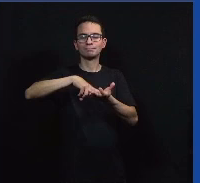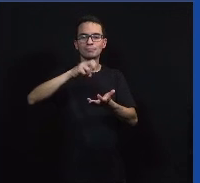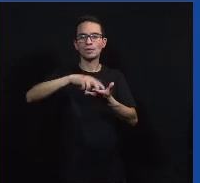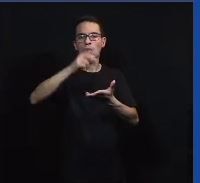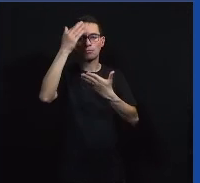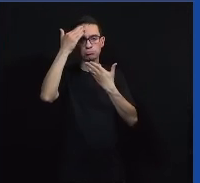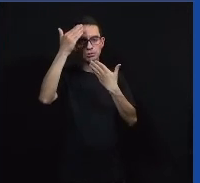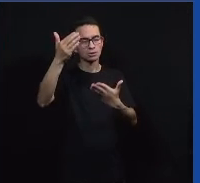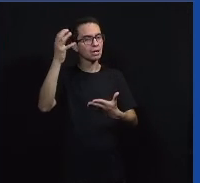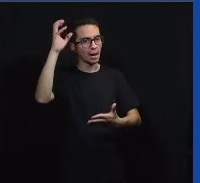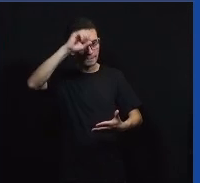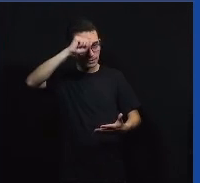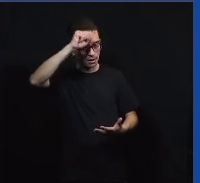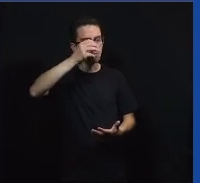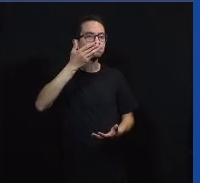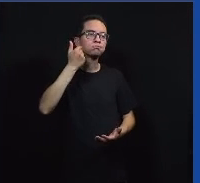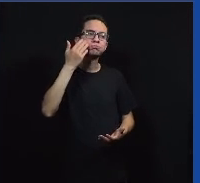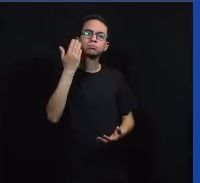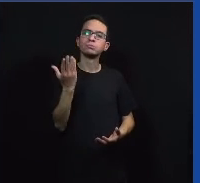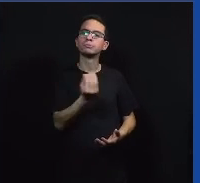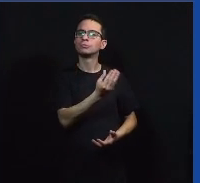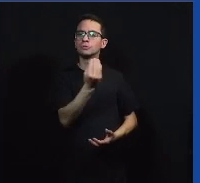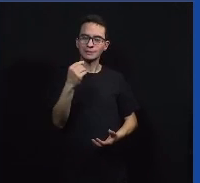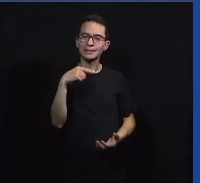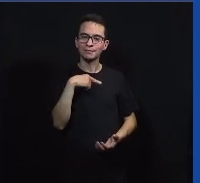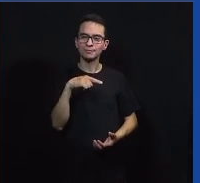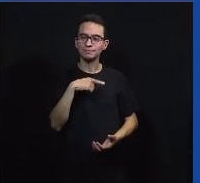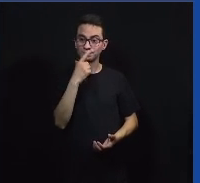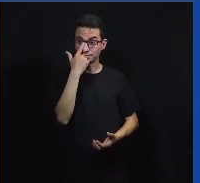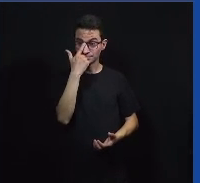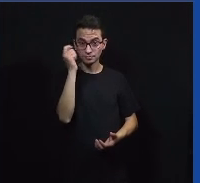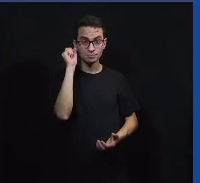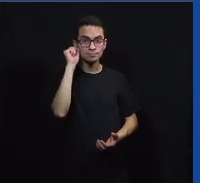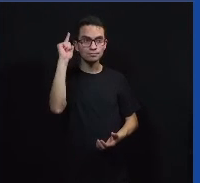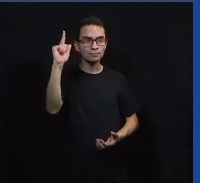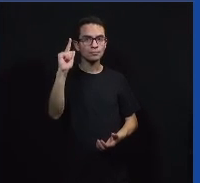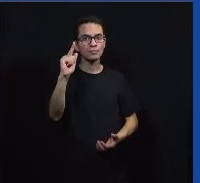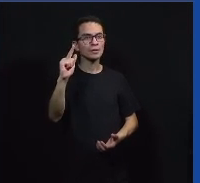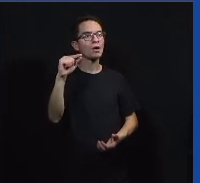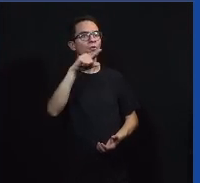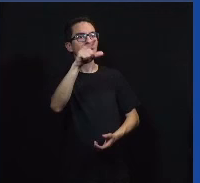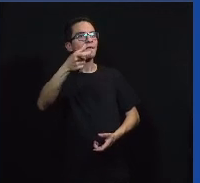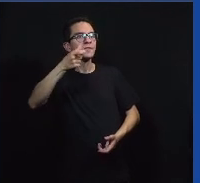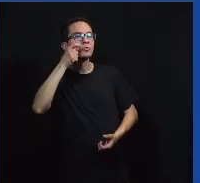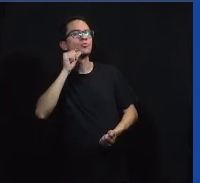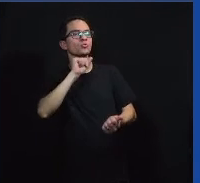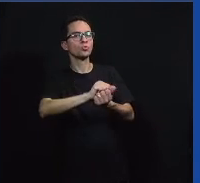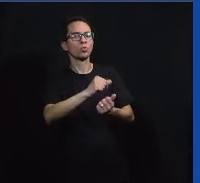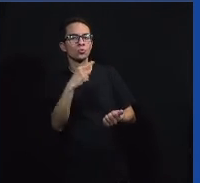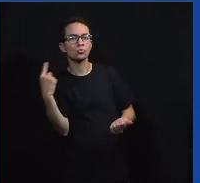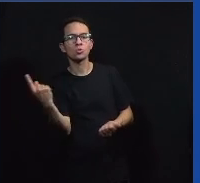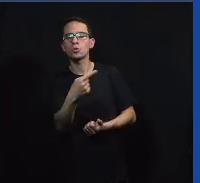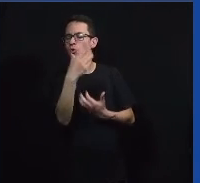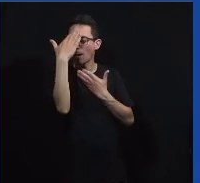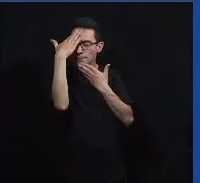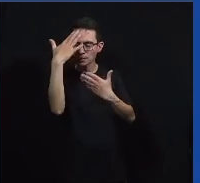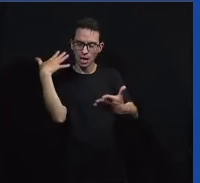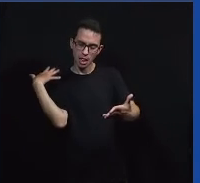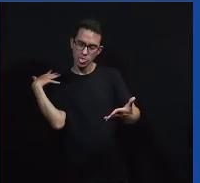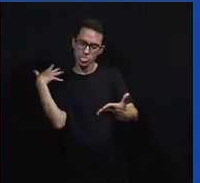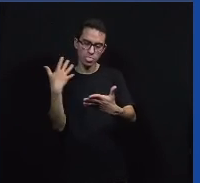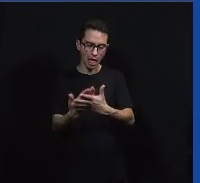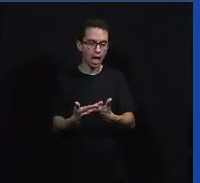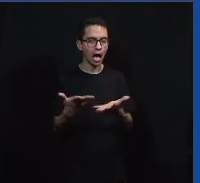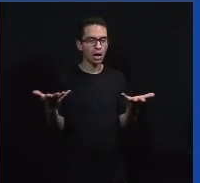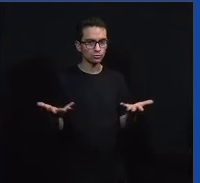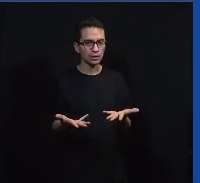aprendeu muito aí do lado de vocês. Para quem está assistindo o evento, obrigado por ter ficado com a gente até agora. A gente aguarda